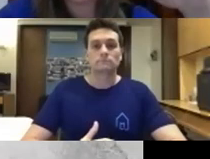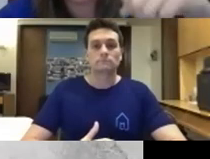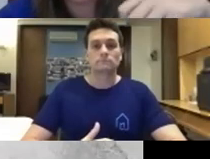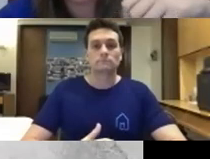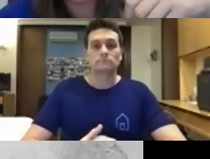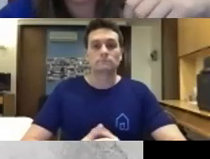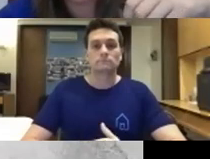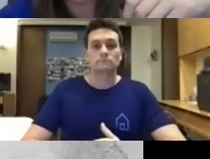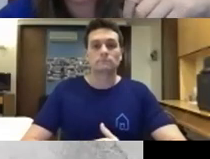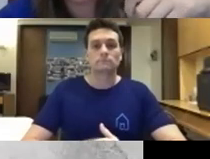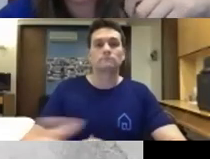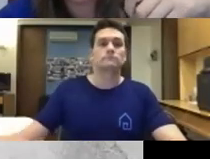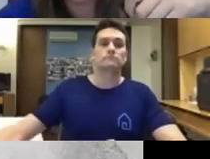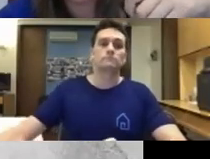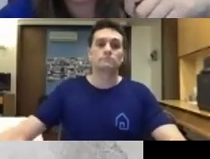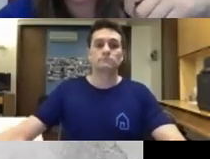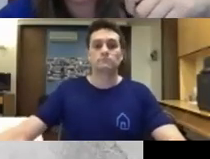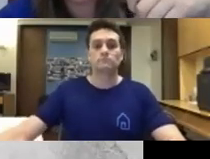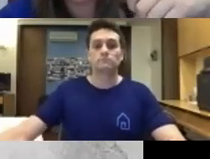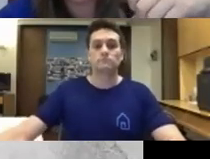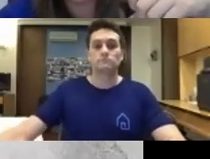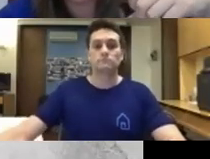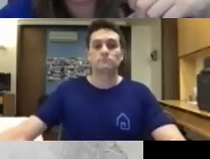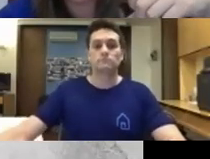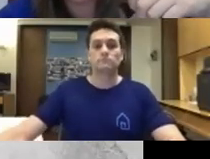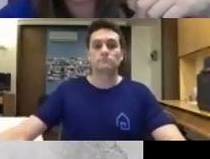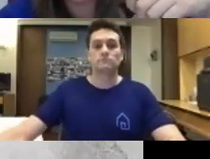tem aqui a mensagem do Vitor,